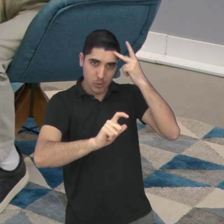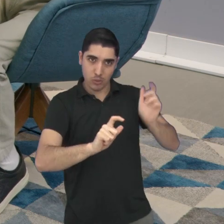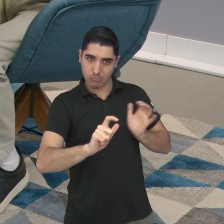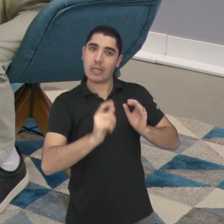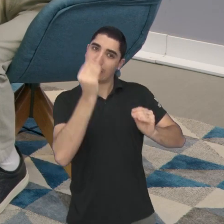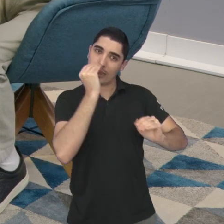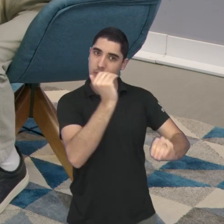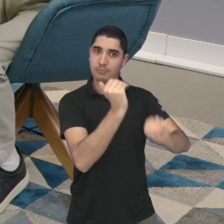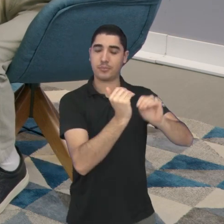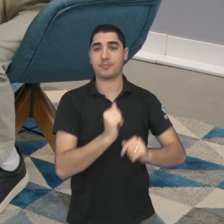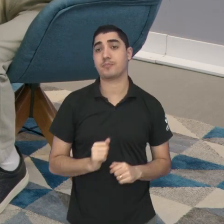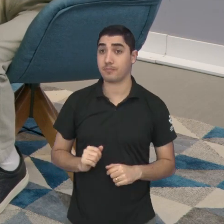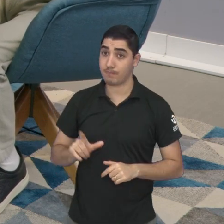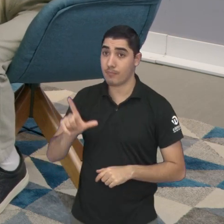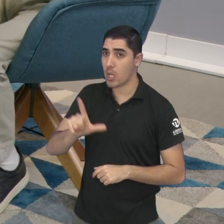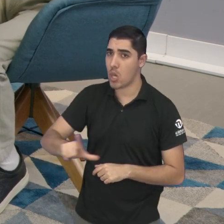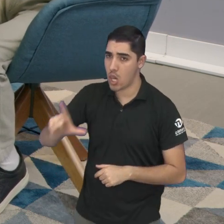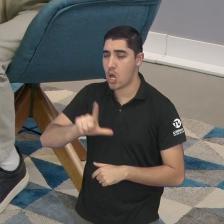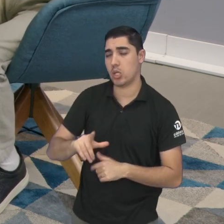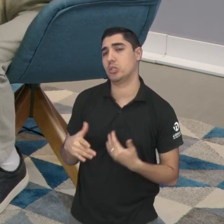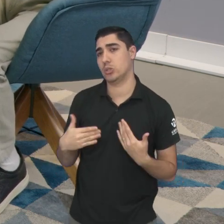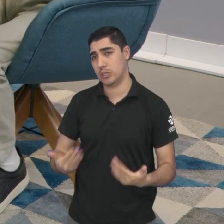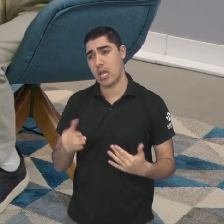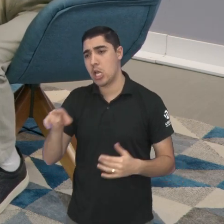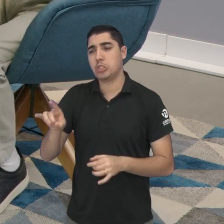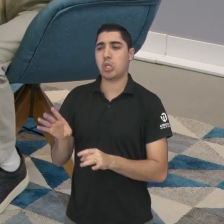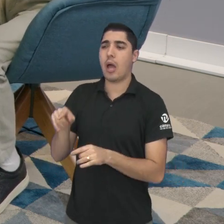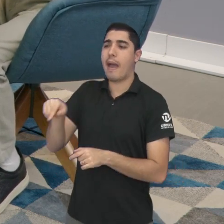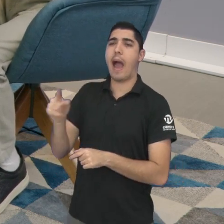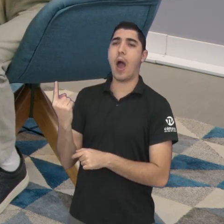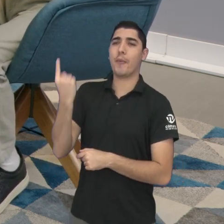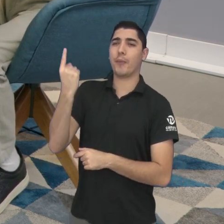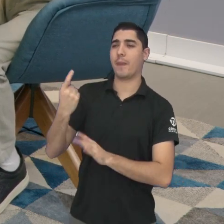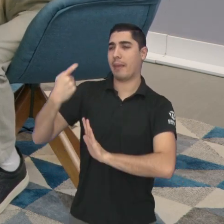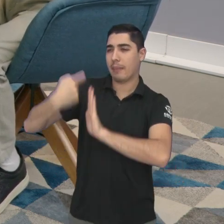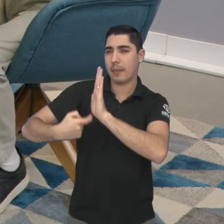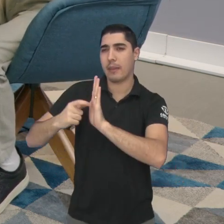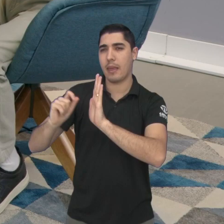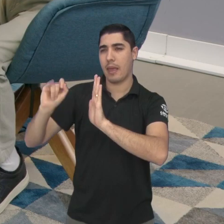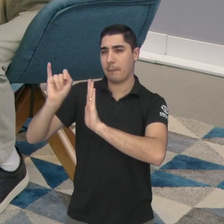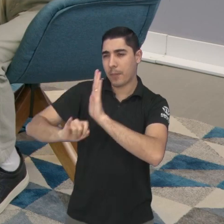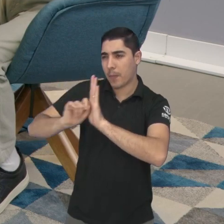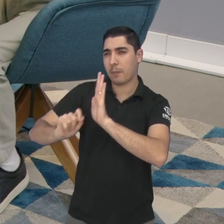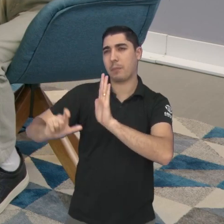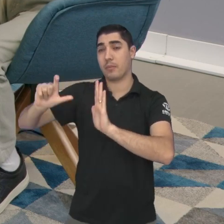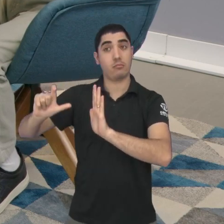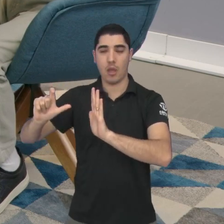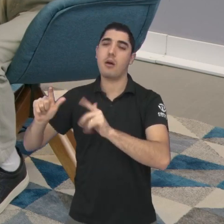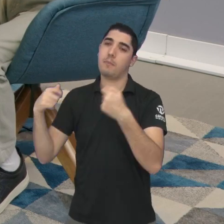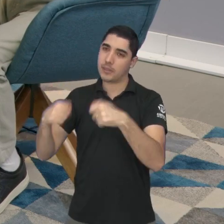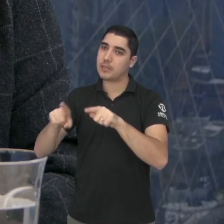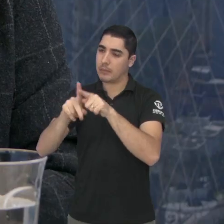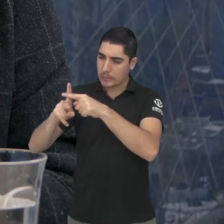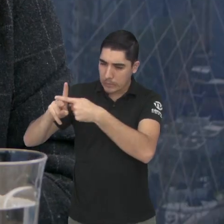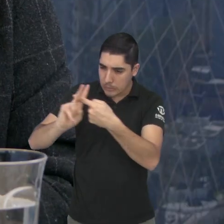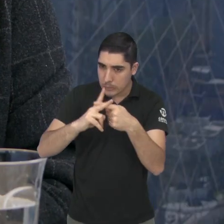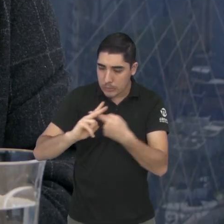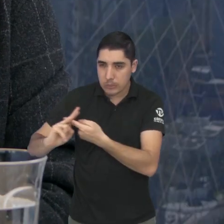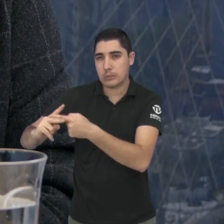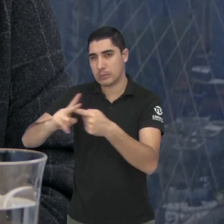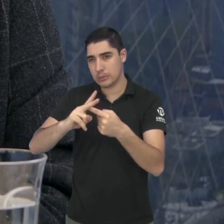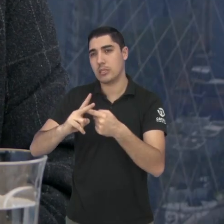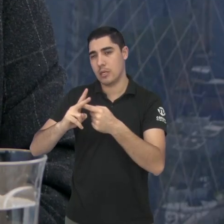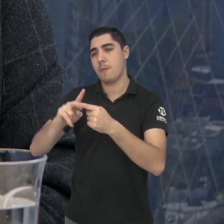Agora é lógico, né, que não é só simplesmente isso, né? Isso aí tem que estar inserido numa reforma tributária que vai